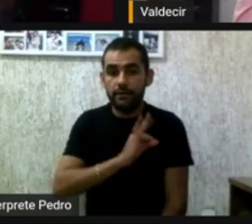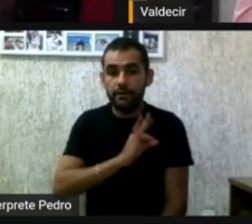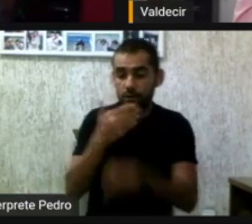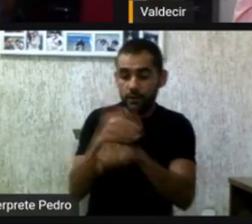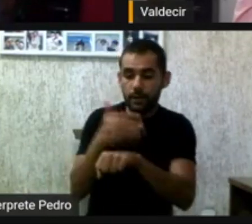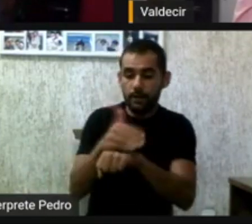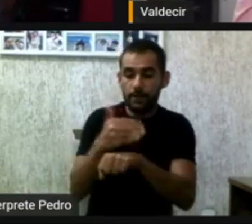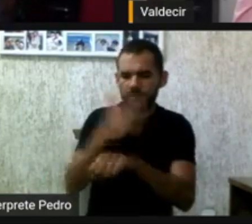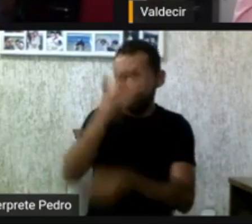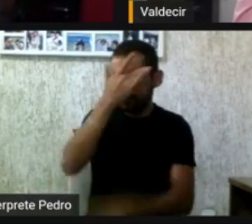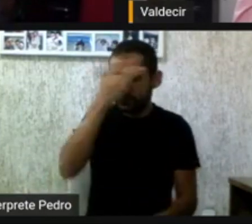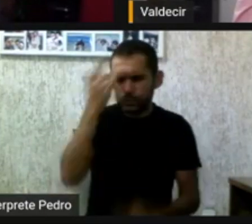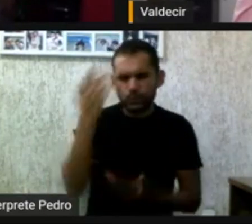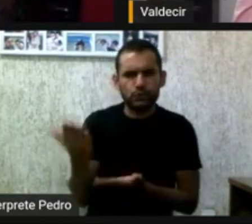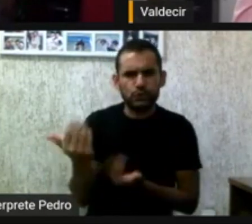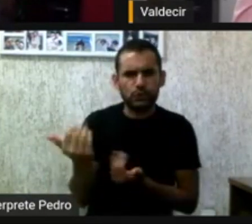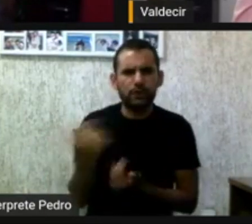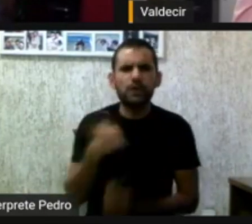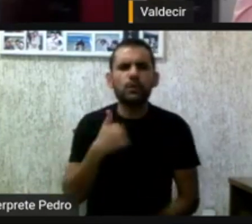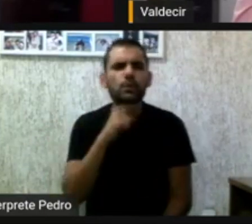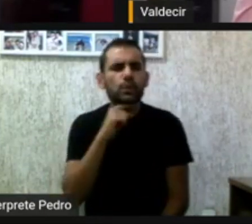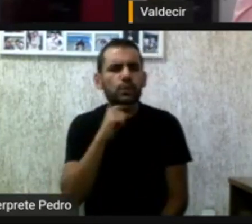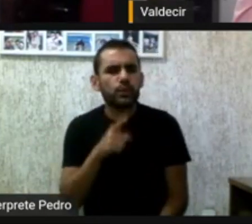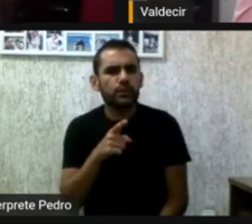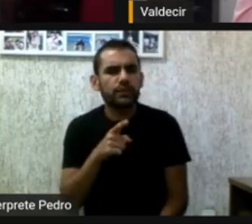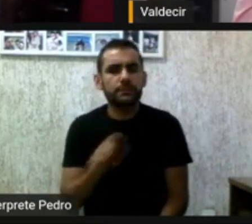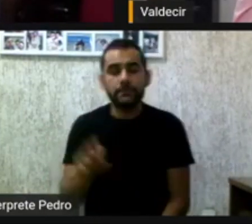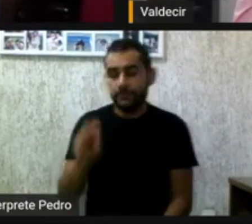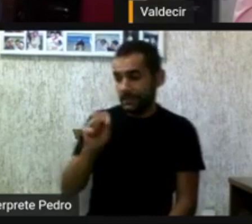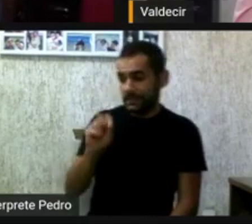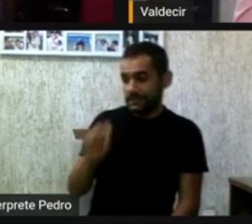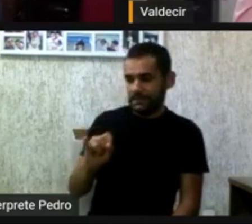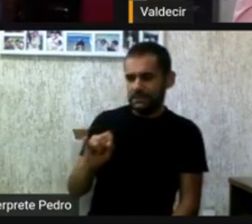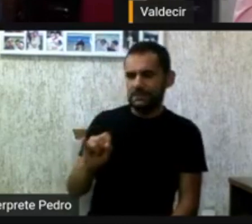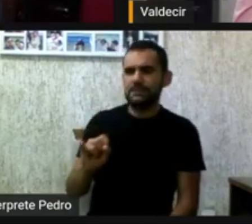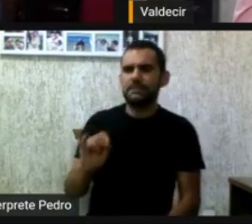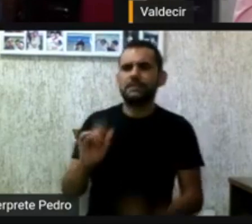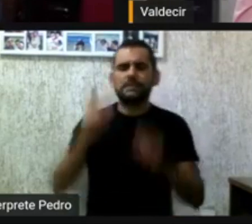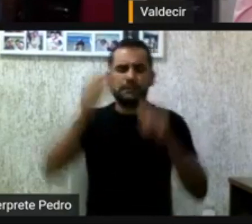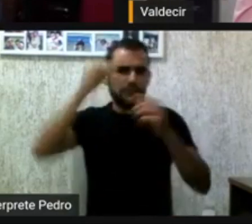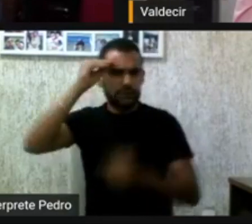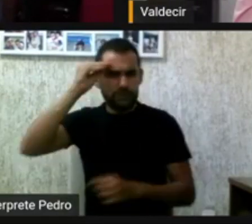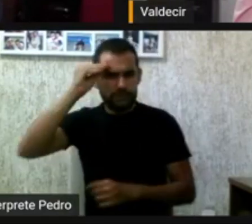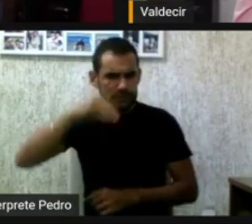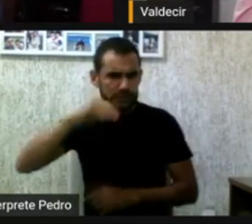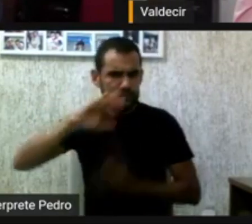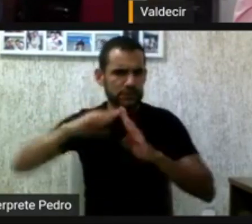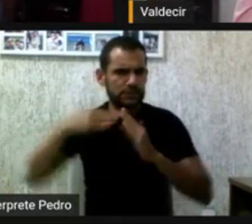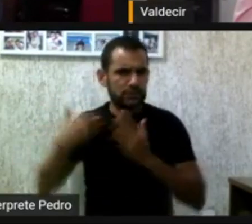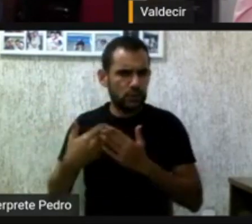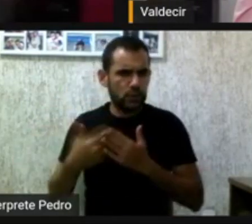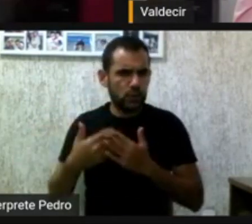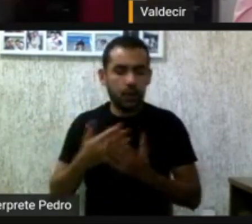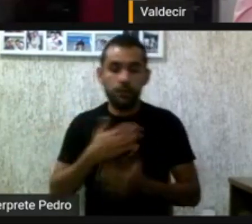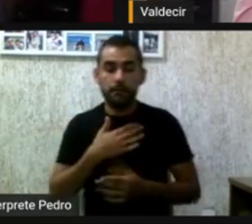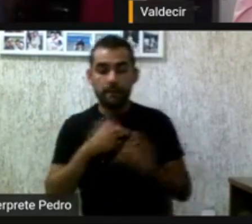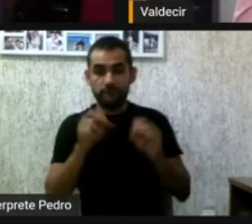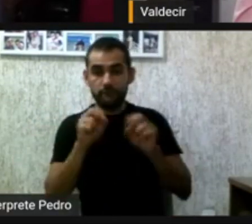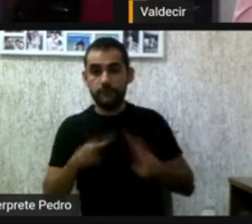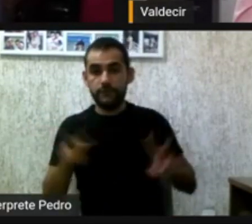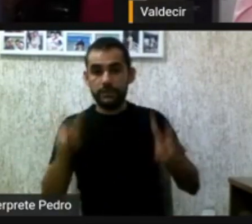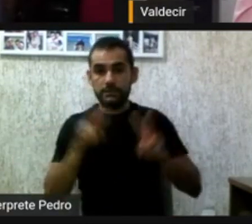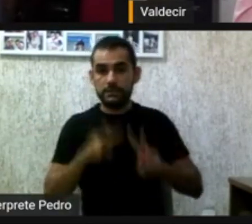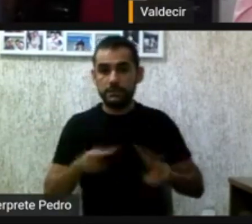uma dúvida, porque se a questão da evasão escolar entre os jovens, ela, na minha percepção, tá, pelo